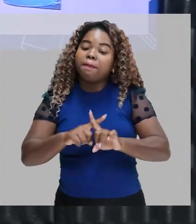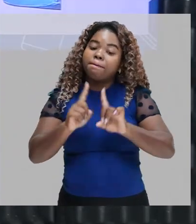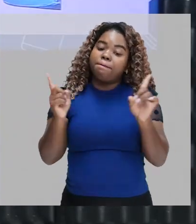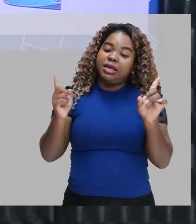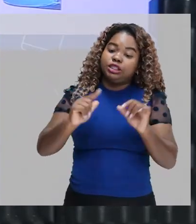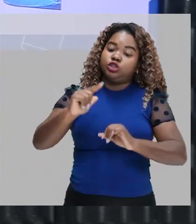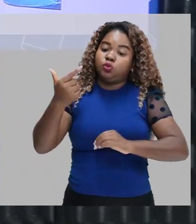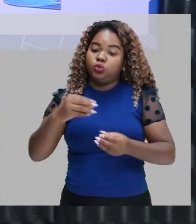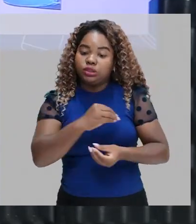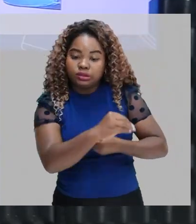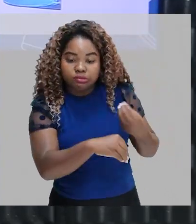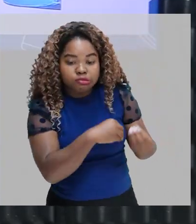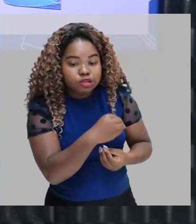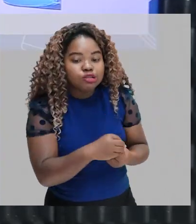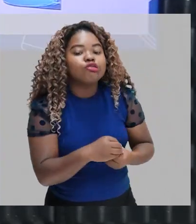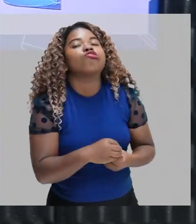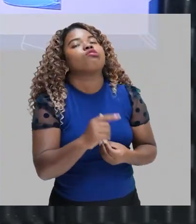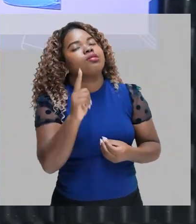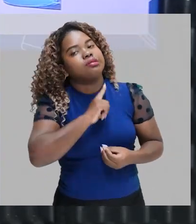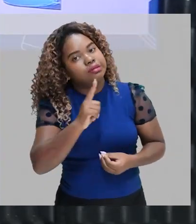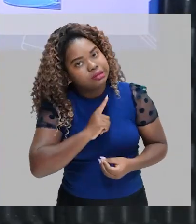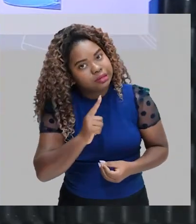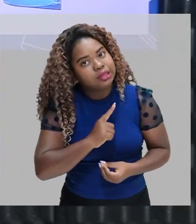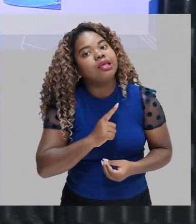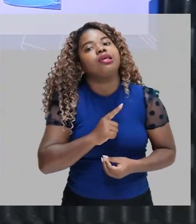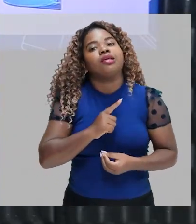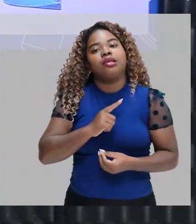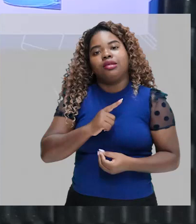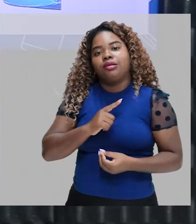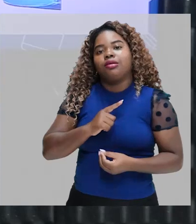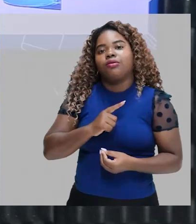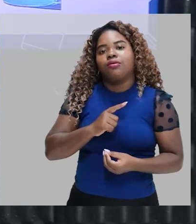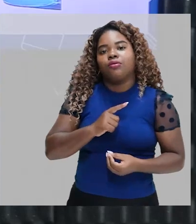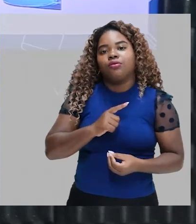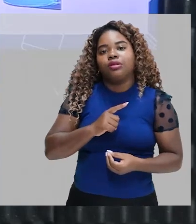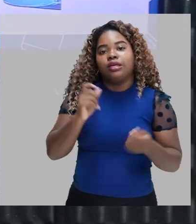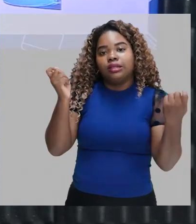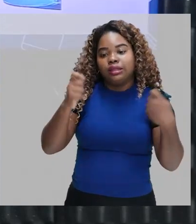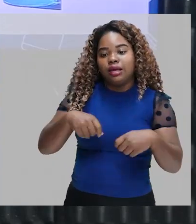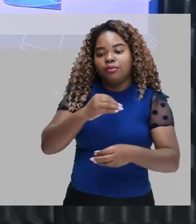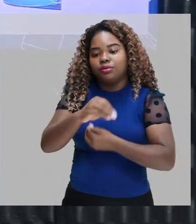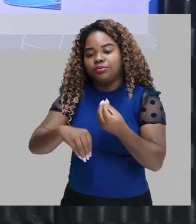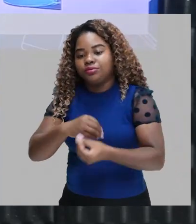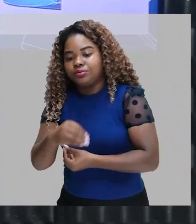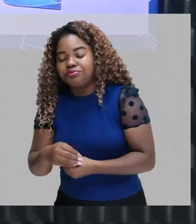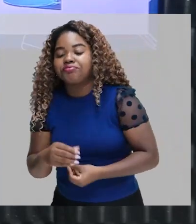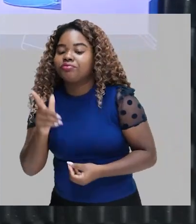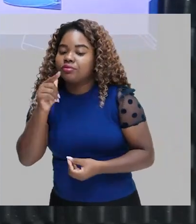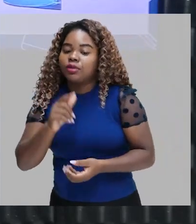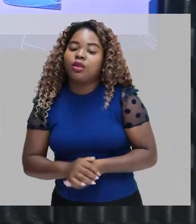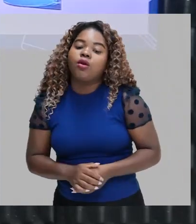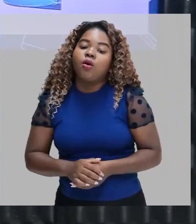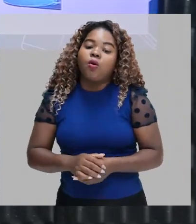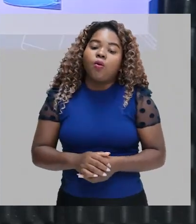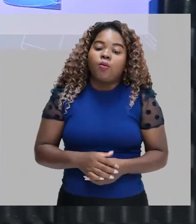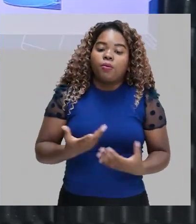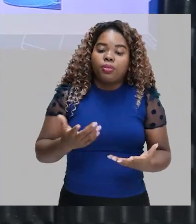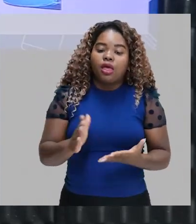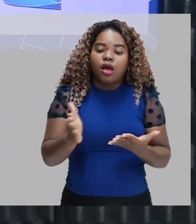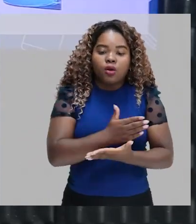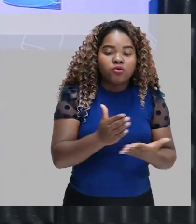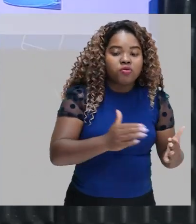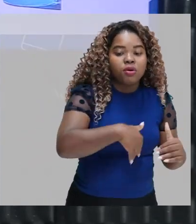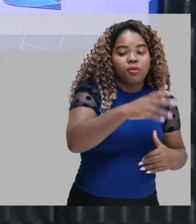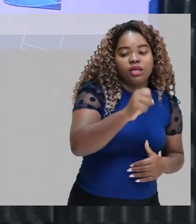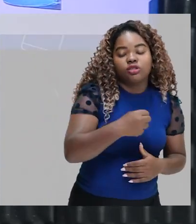das substâncias elas apresentam uma solubilidade, umas mais, outras menos, mas vão apresentar